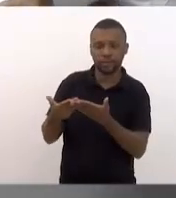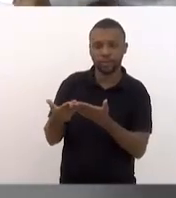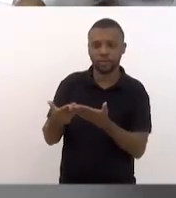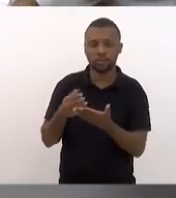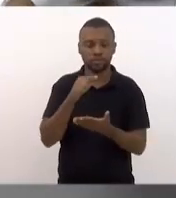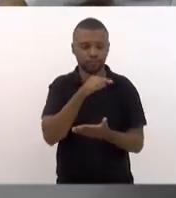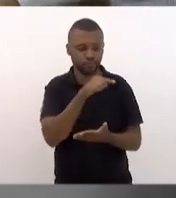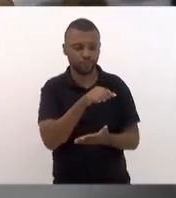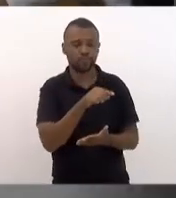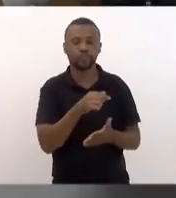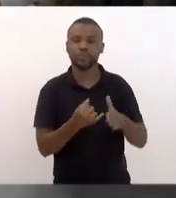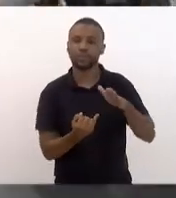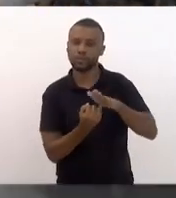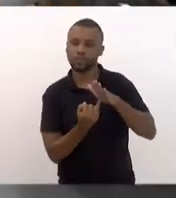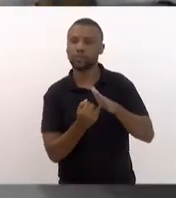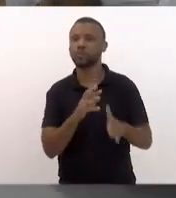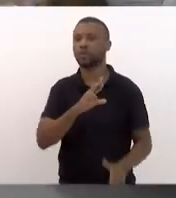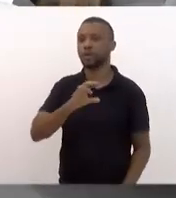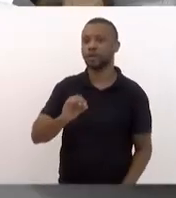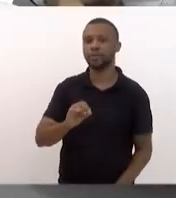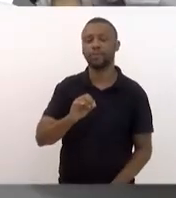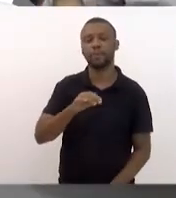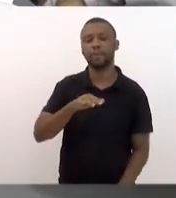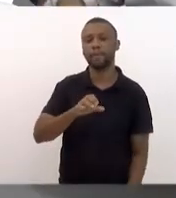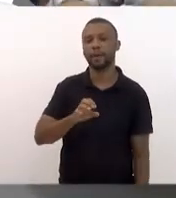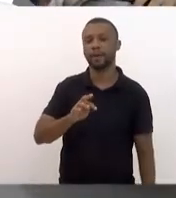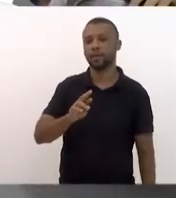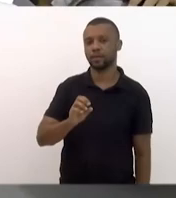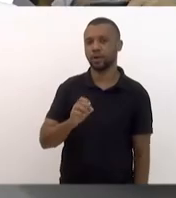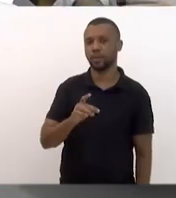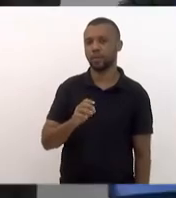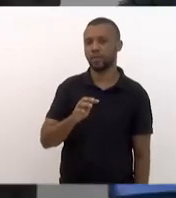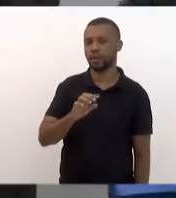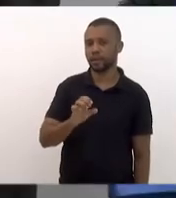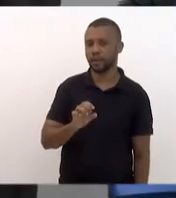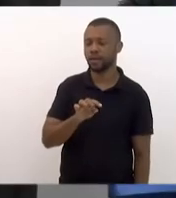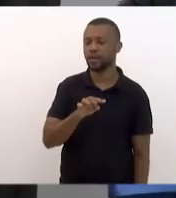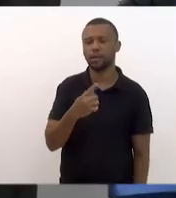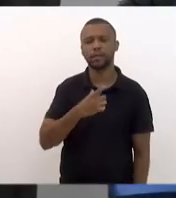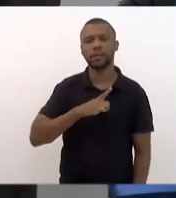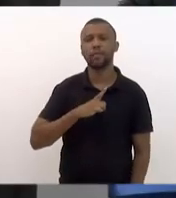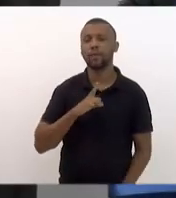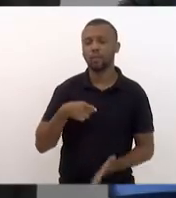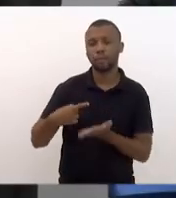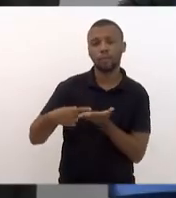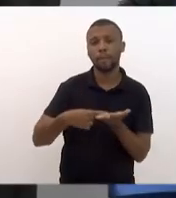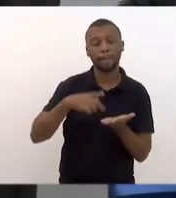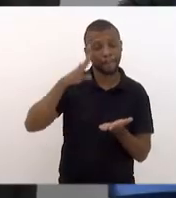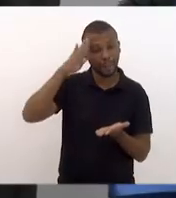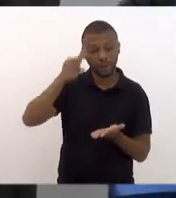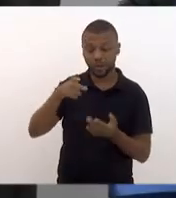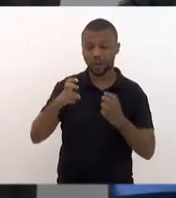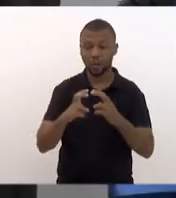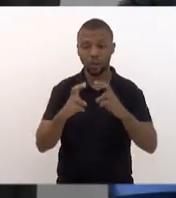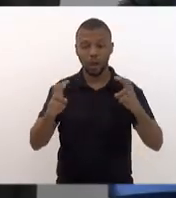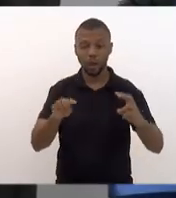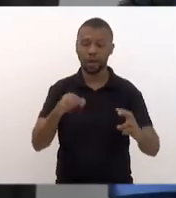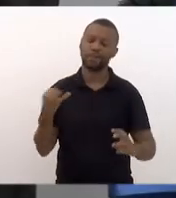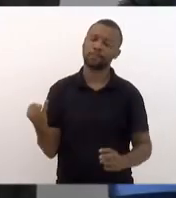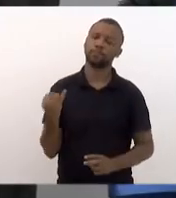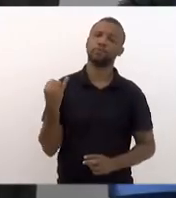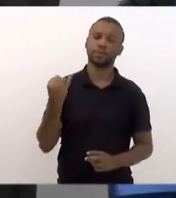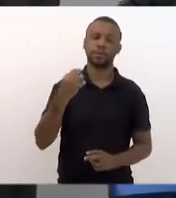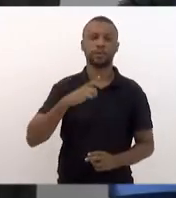Metrópole, né? Assim, nós temos aqui, temos alguns consensos aqui. O principal deles é que o arco metropolitano é muito importante, né? E